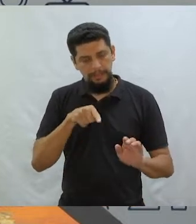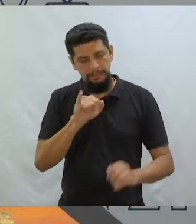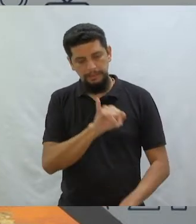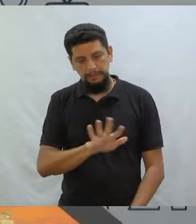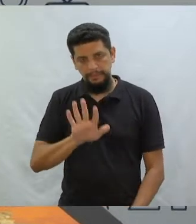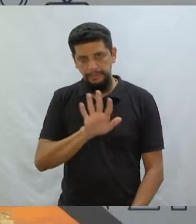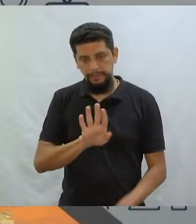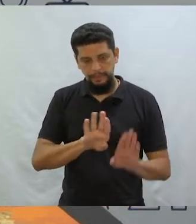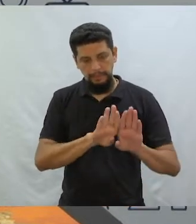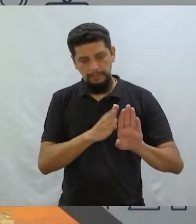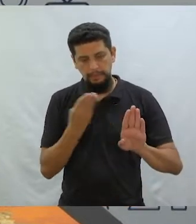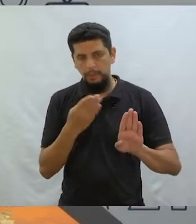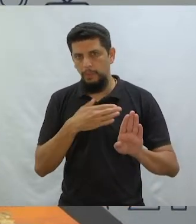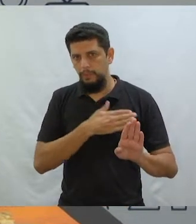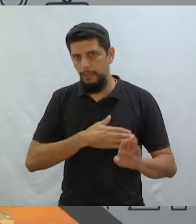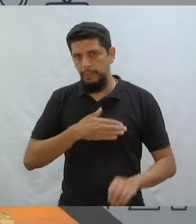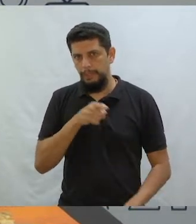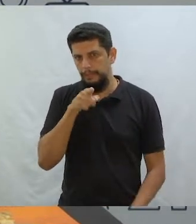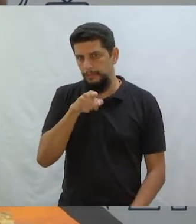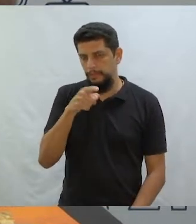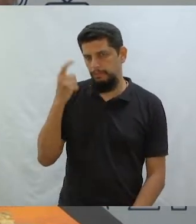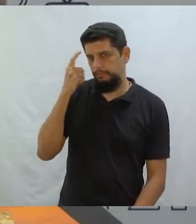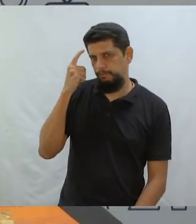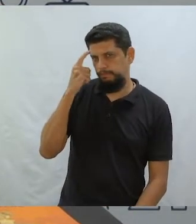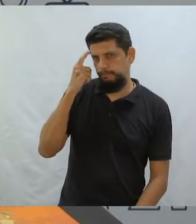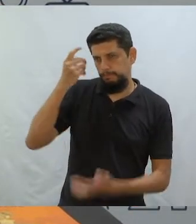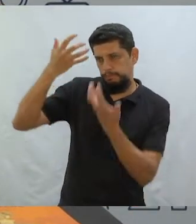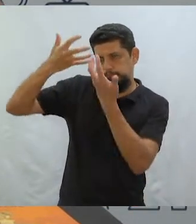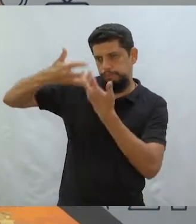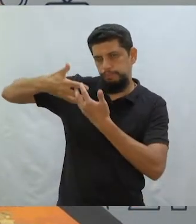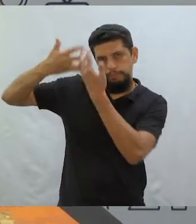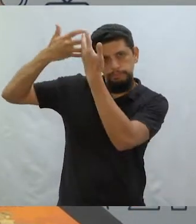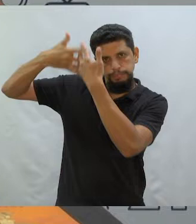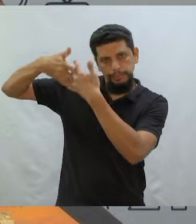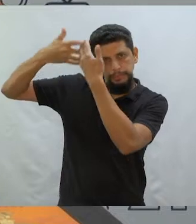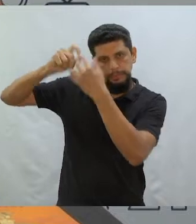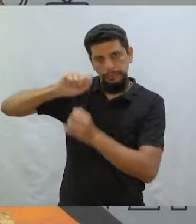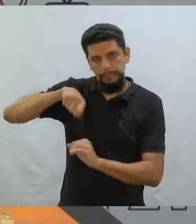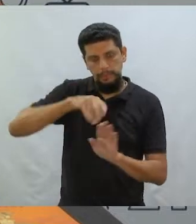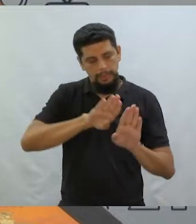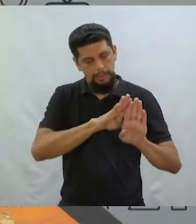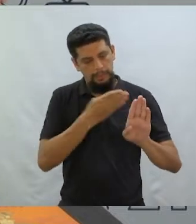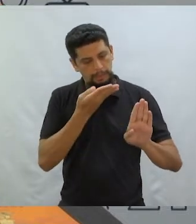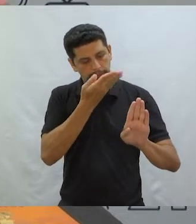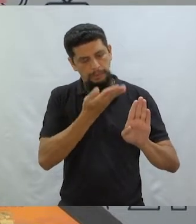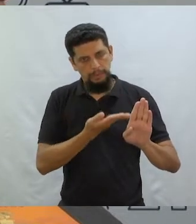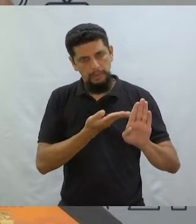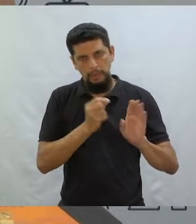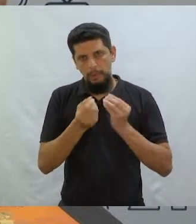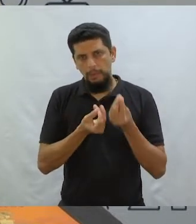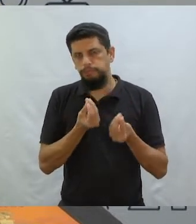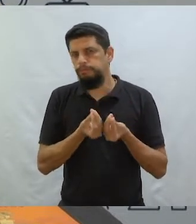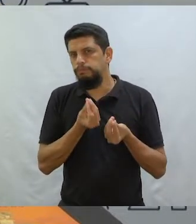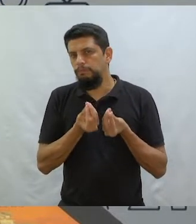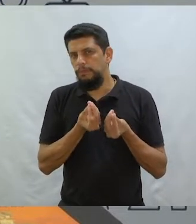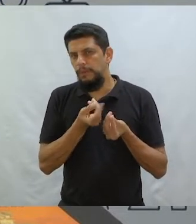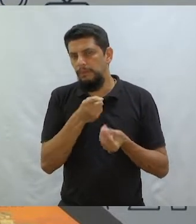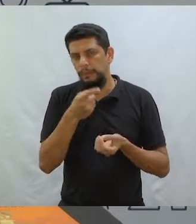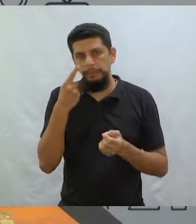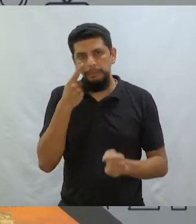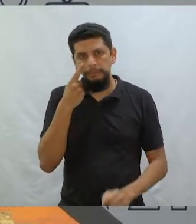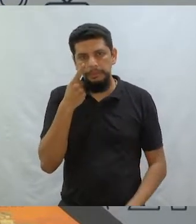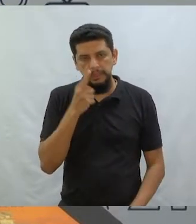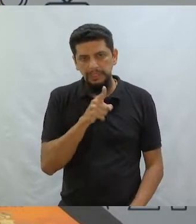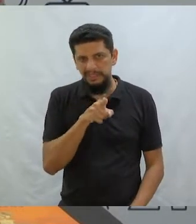imagem da porta gostaria que vocês pensassem refletissem sobre essa porta como que vocês a